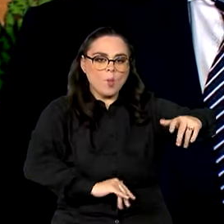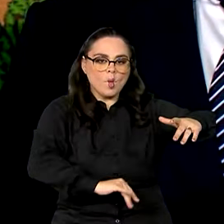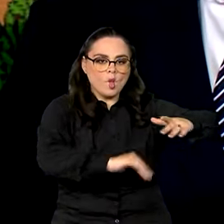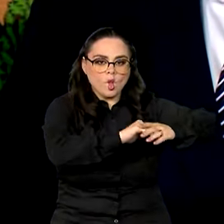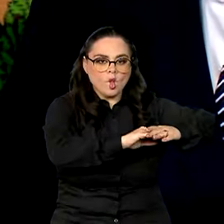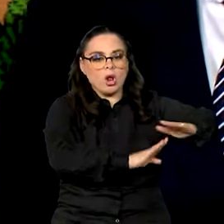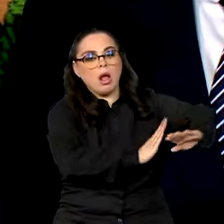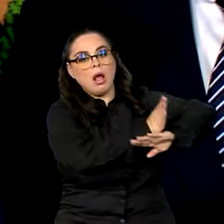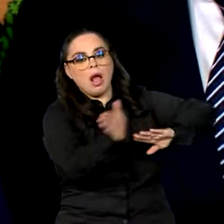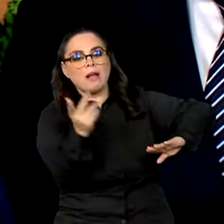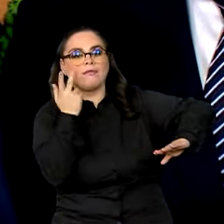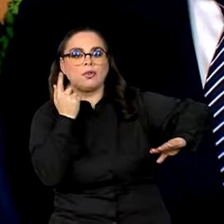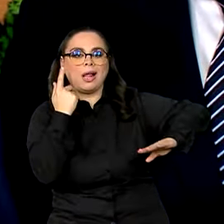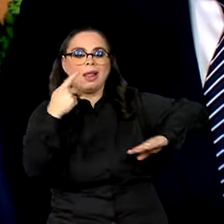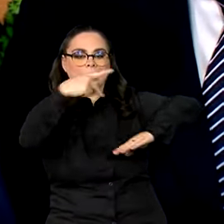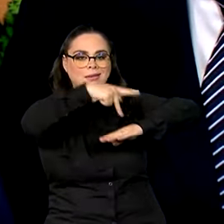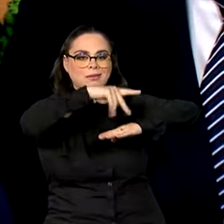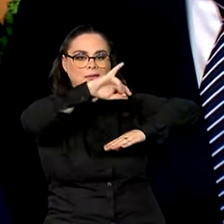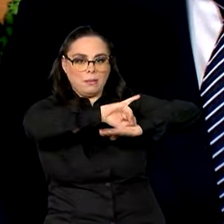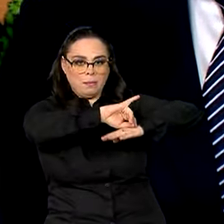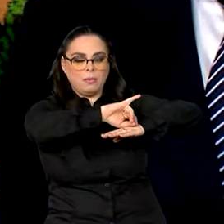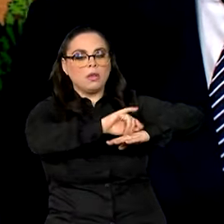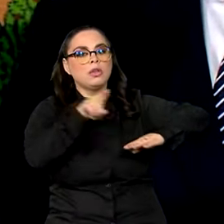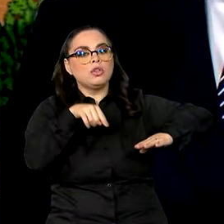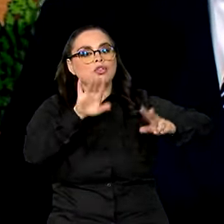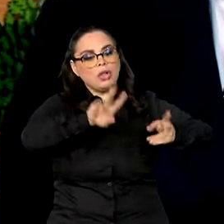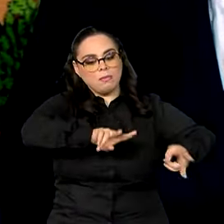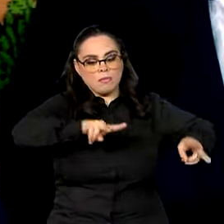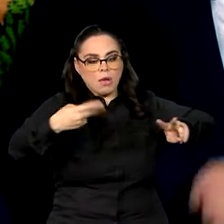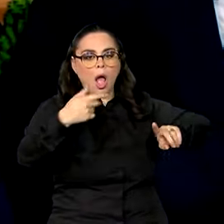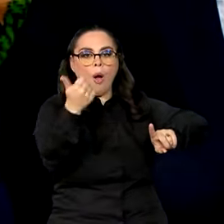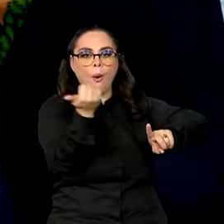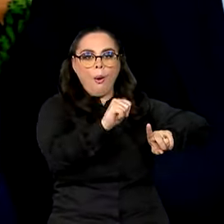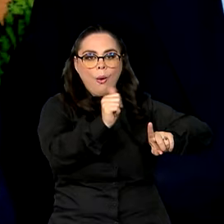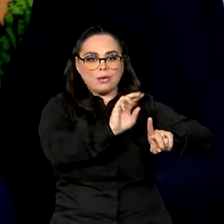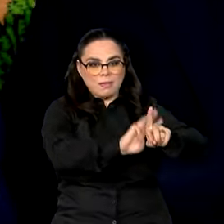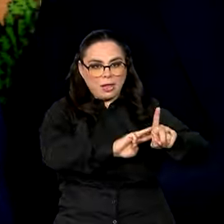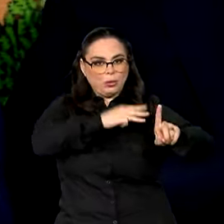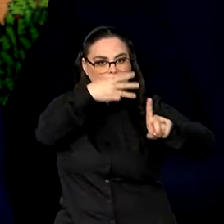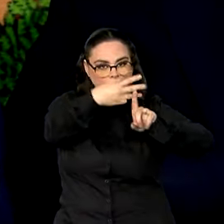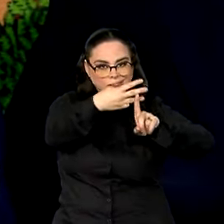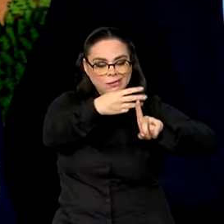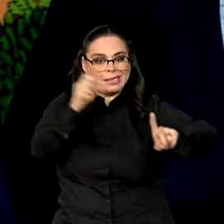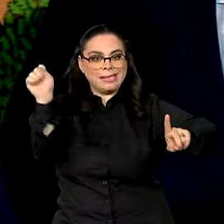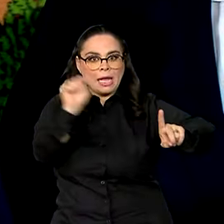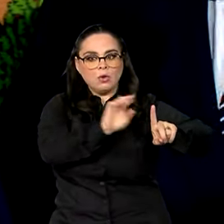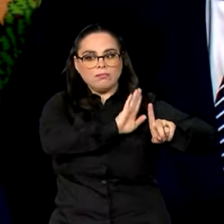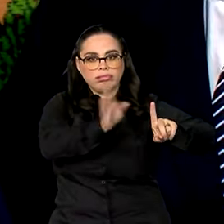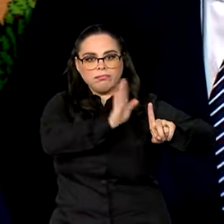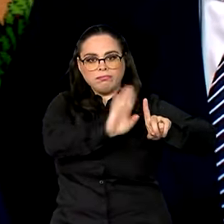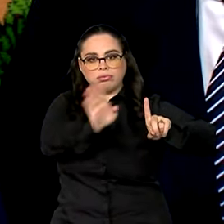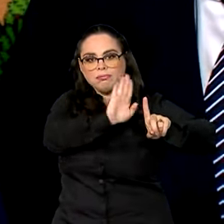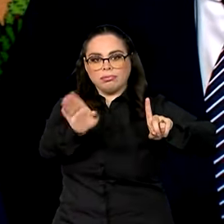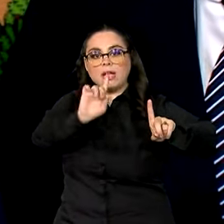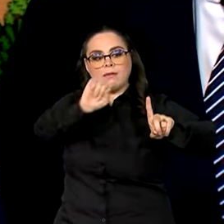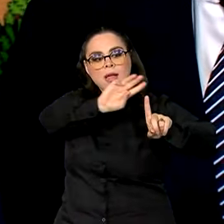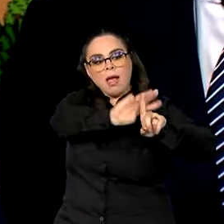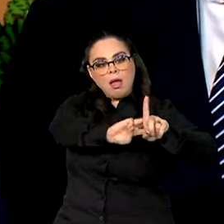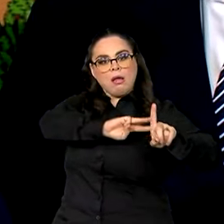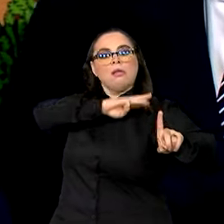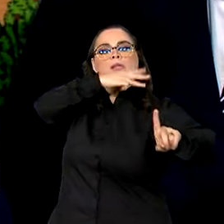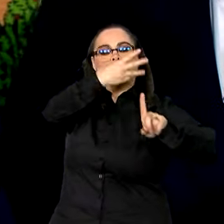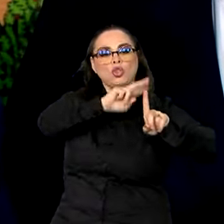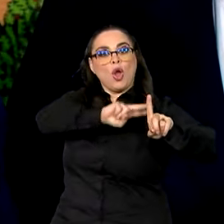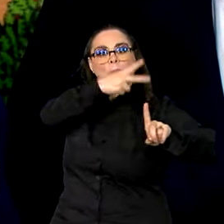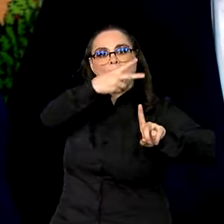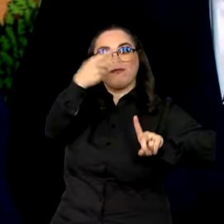de Fortaleza. Nós hoje transferimos 11 metros cúbicos por segundo para a região metropolitana de Fortaleza e nós vamos dobrar, passando